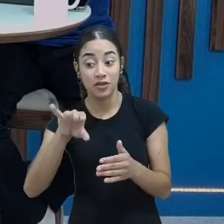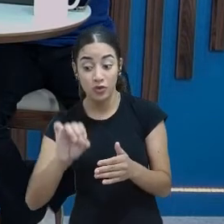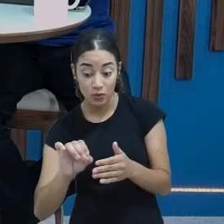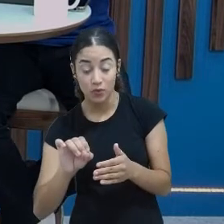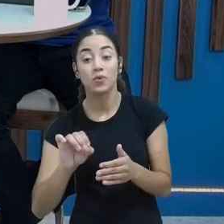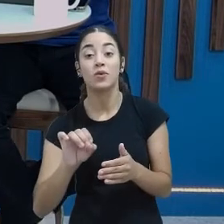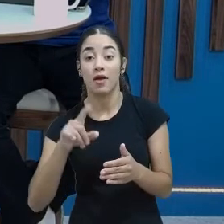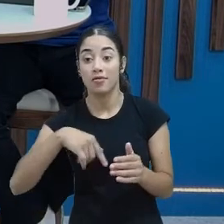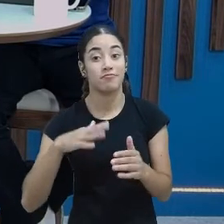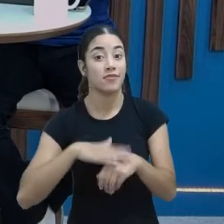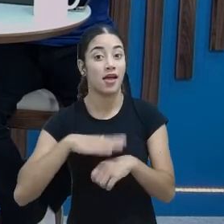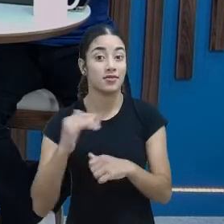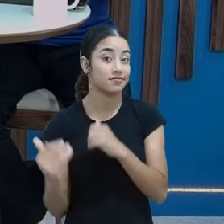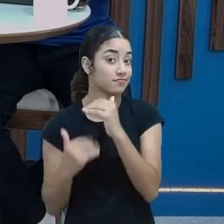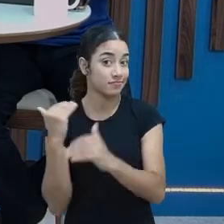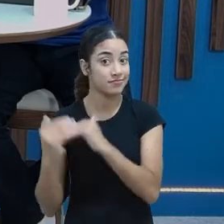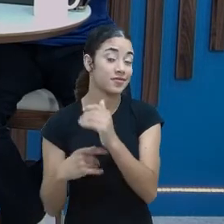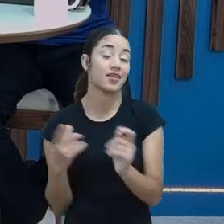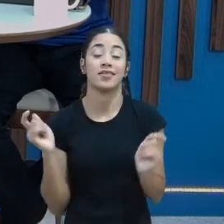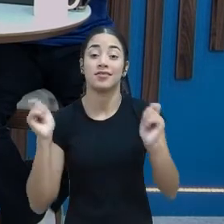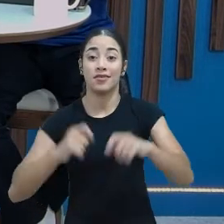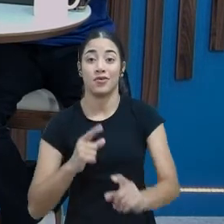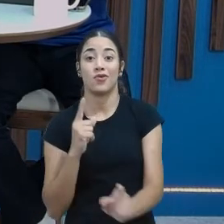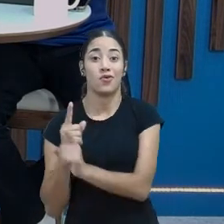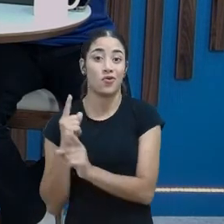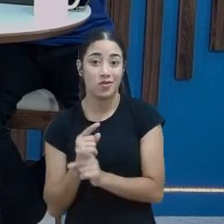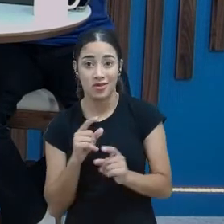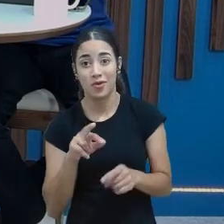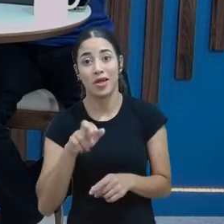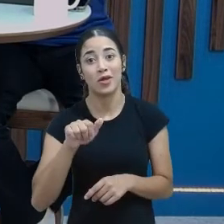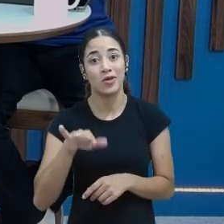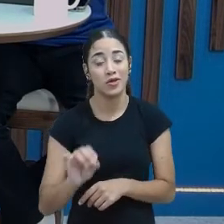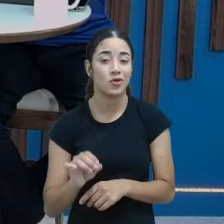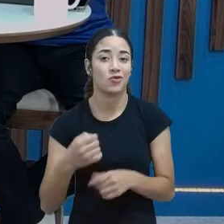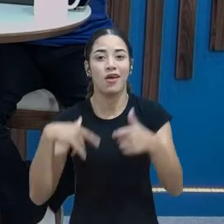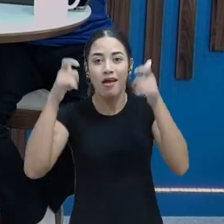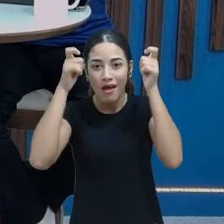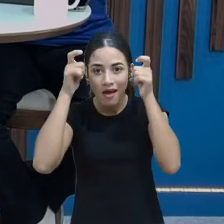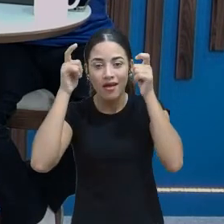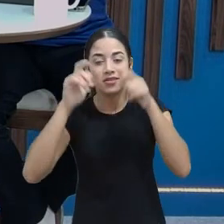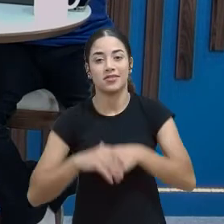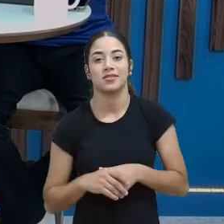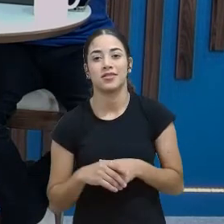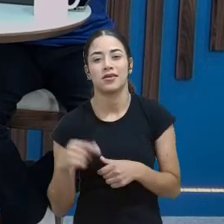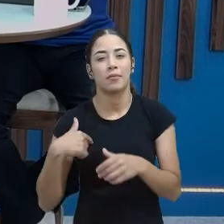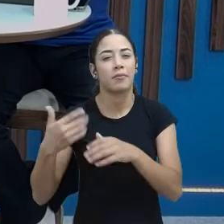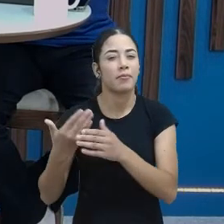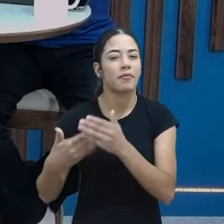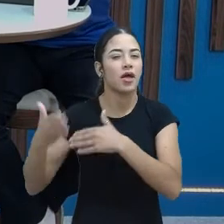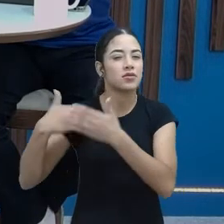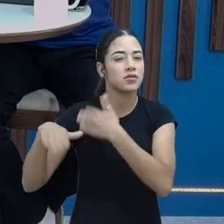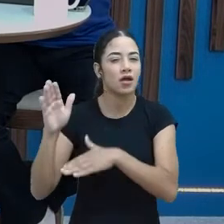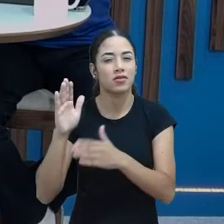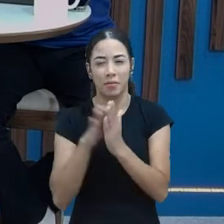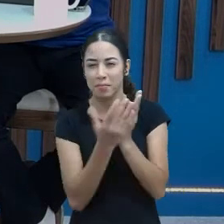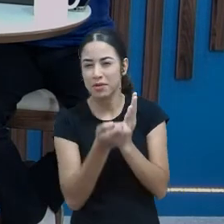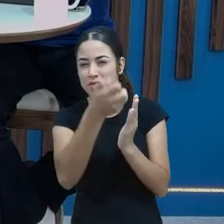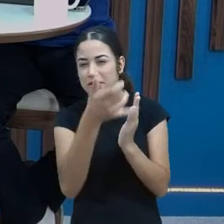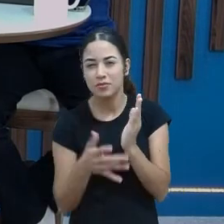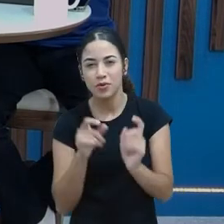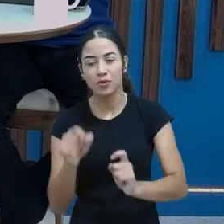certo? Mas a gente encontra o reino da rainha de Sabá, que se você lá no Antigo Testamento, né, quando Salomão constrói o templo,